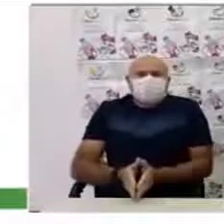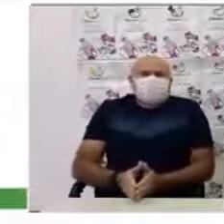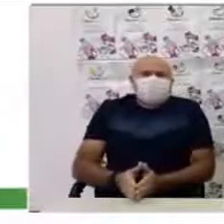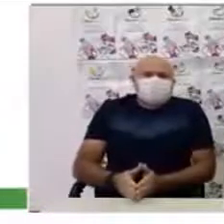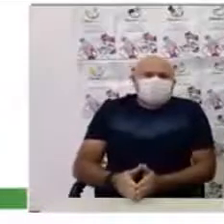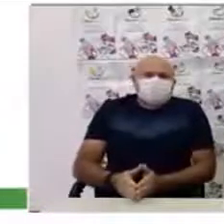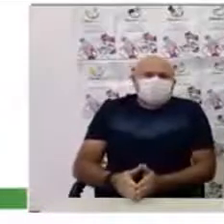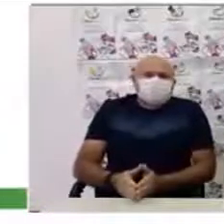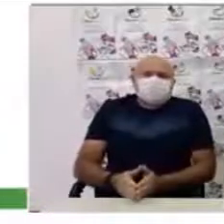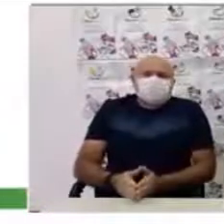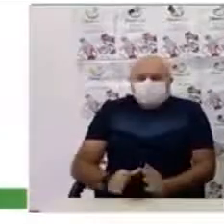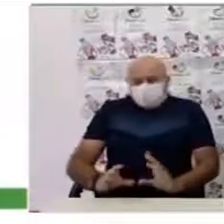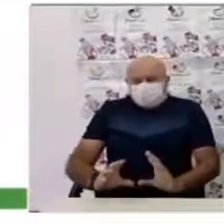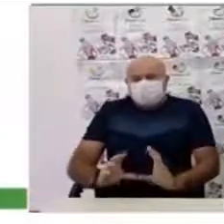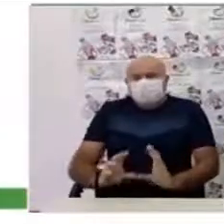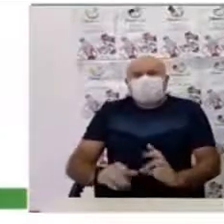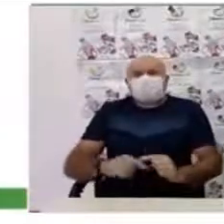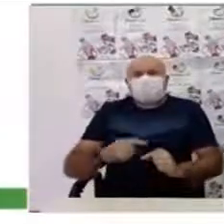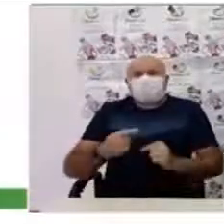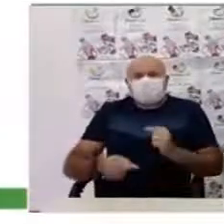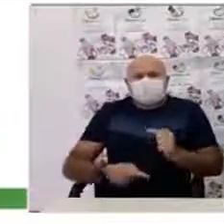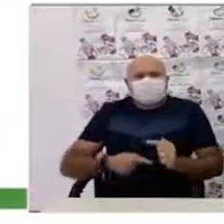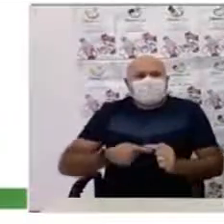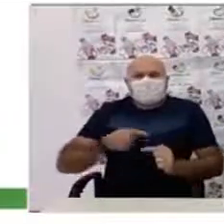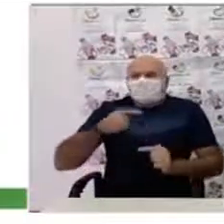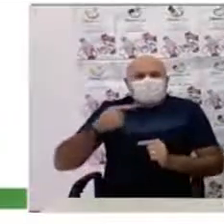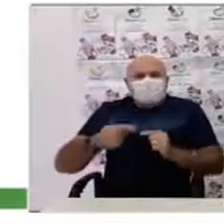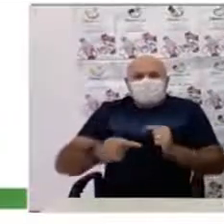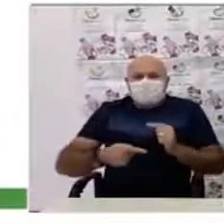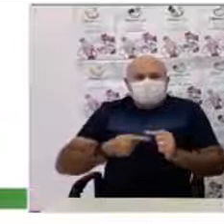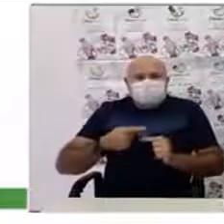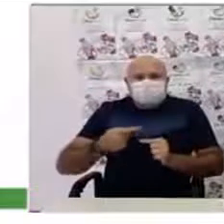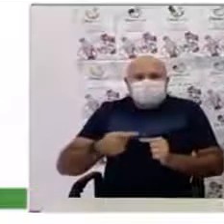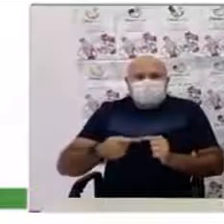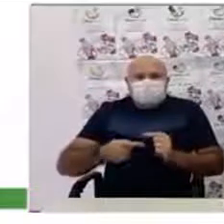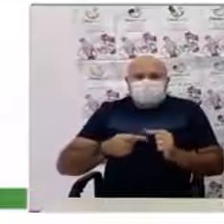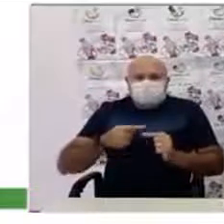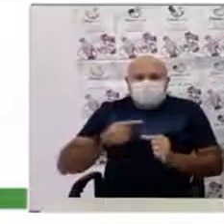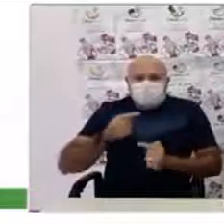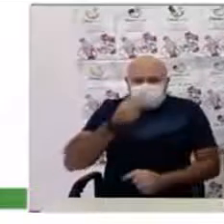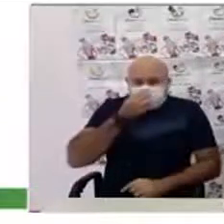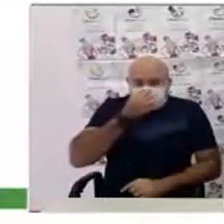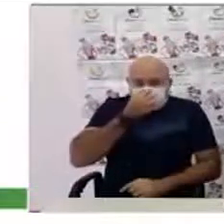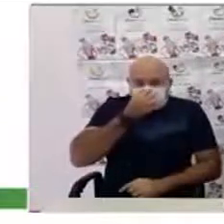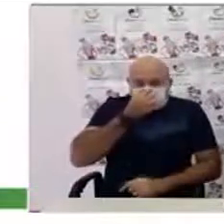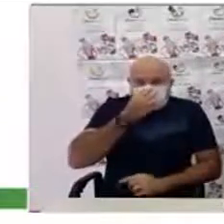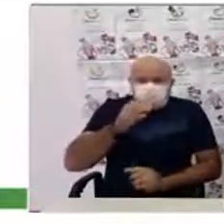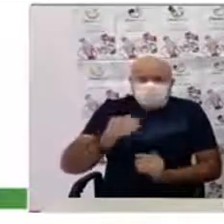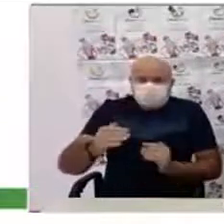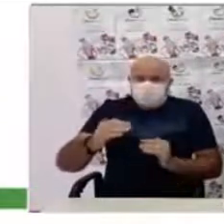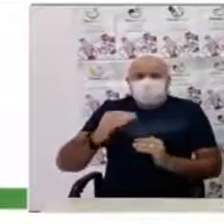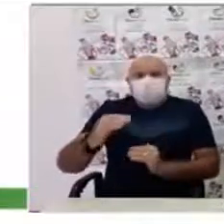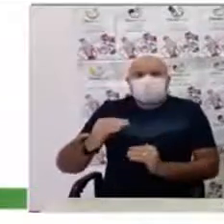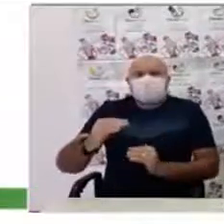esse gás que acontece? Então eu vou fazer o seguinte, eu vou trocar o gás. Todo o gás que ele trocava, ele botava a baixa pressão, o experimento